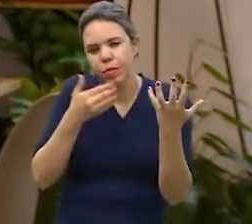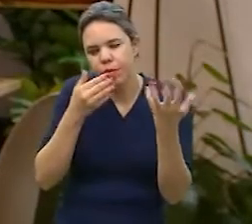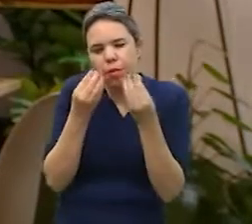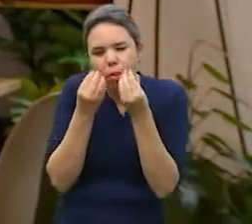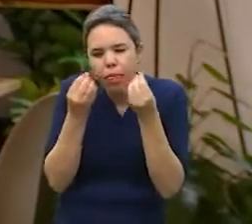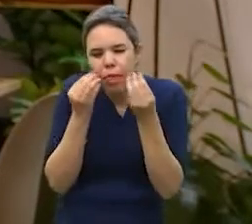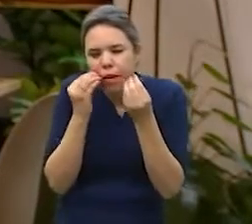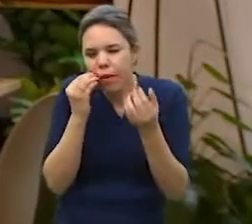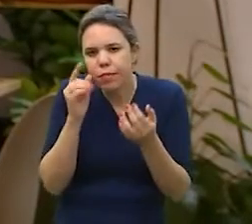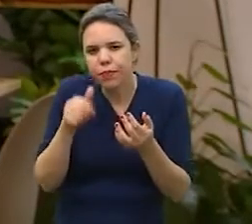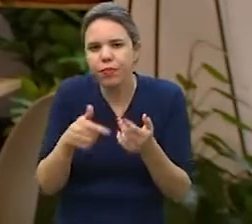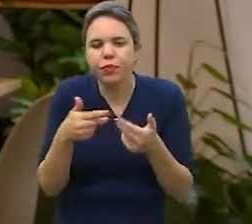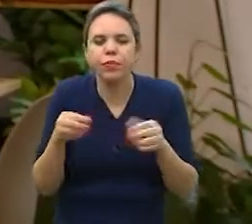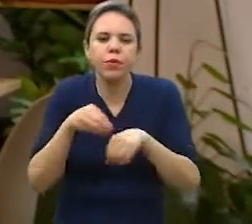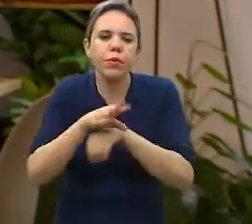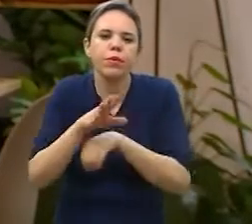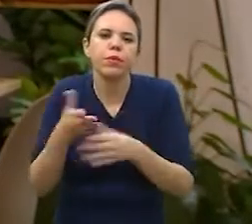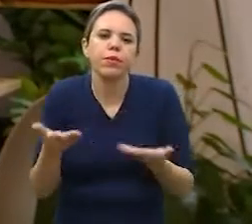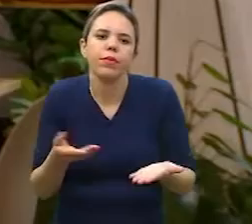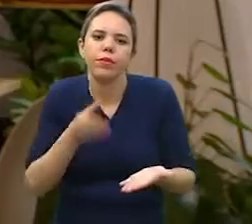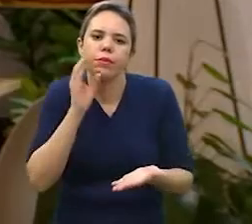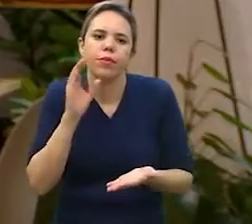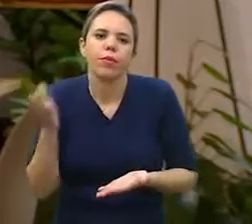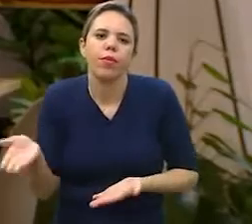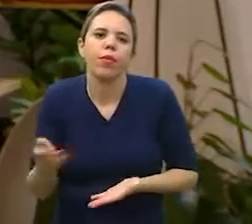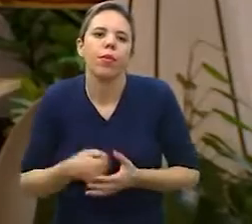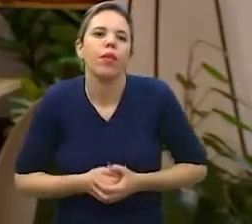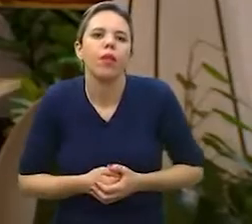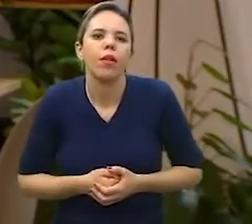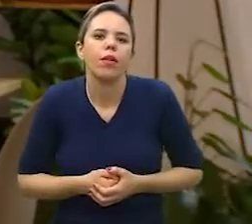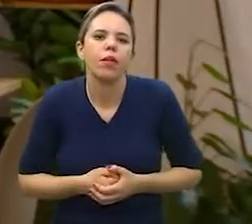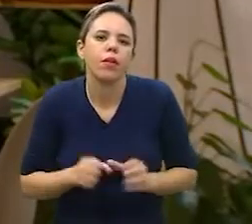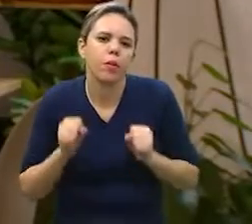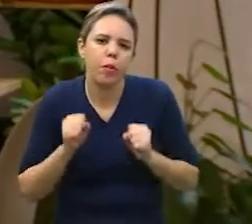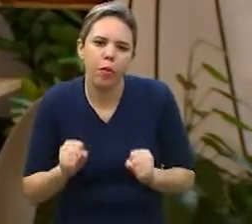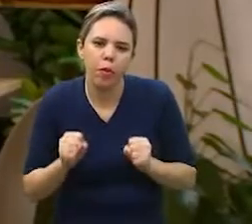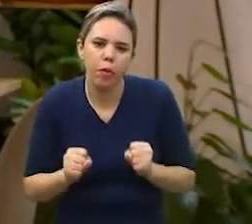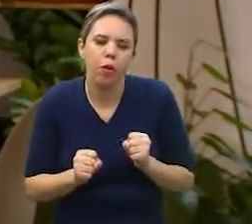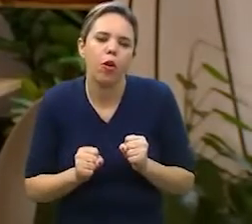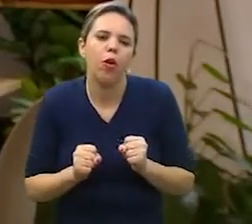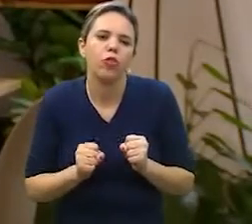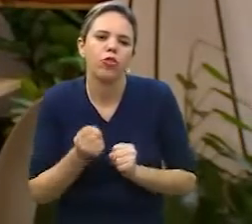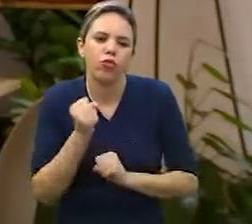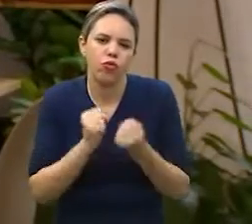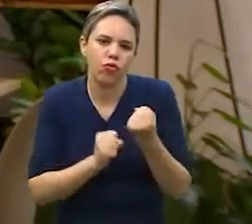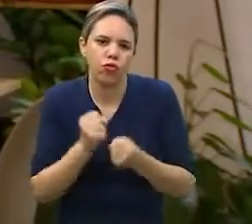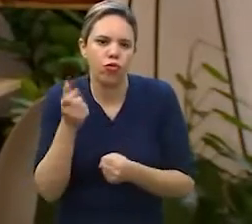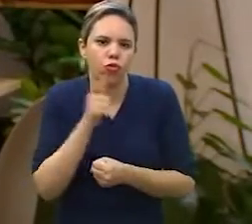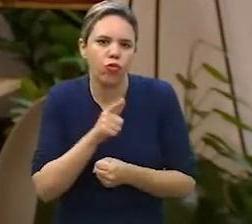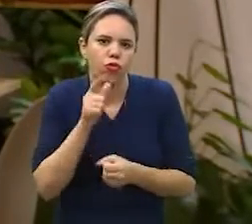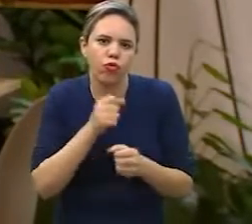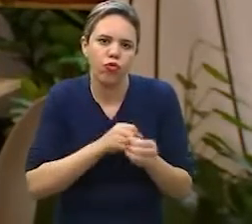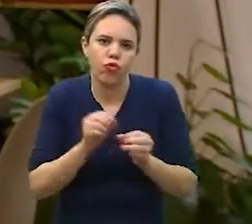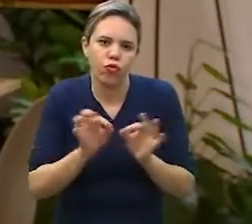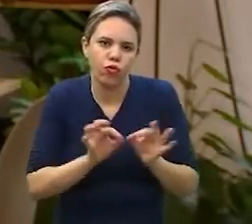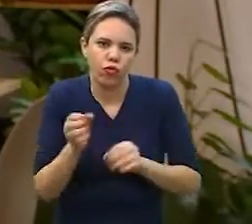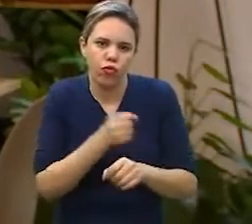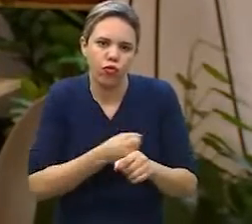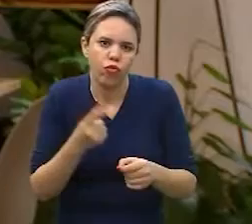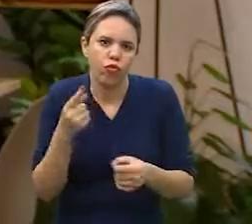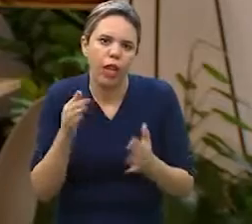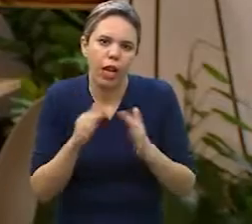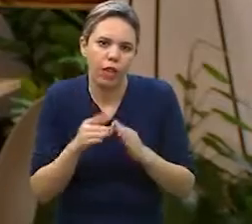e azedinho, e é isso que eu quero trazer para essa bebida, tá? Então, pode ser industrializado, melhor ainda se você conseguir fazer em casa, que também não